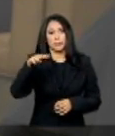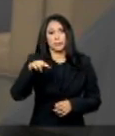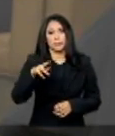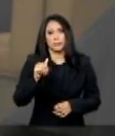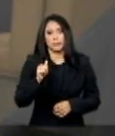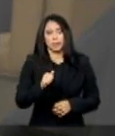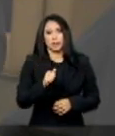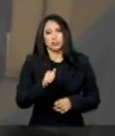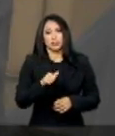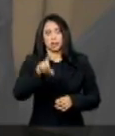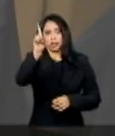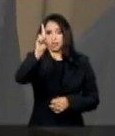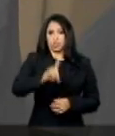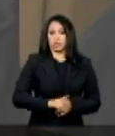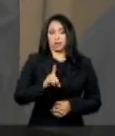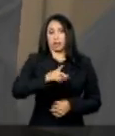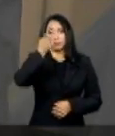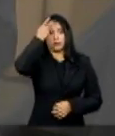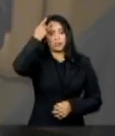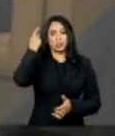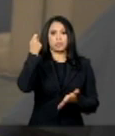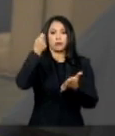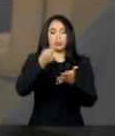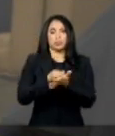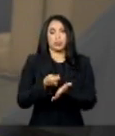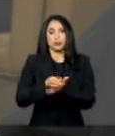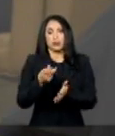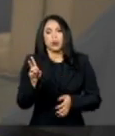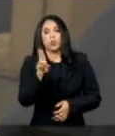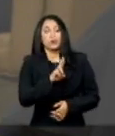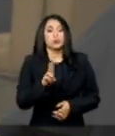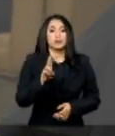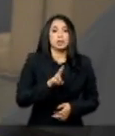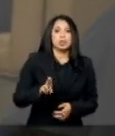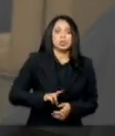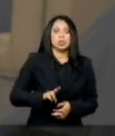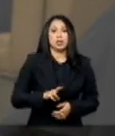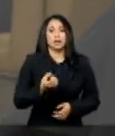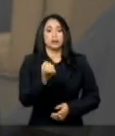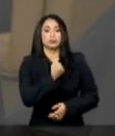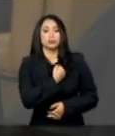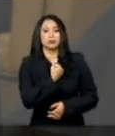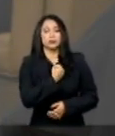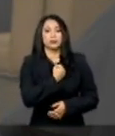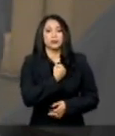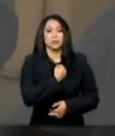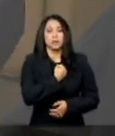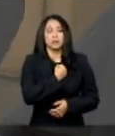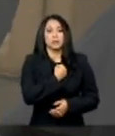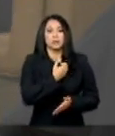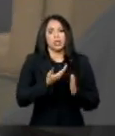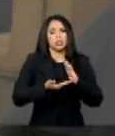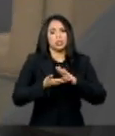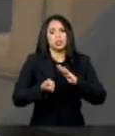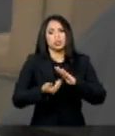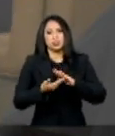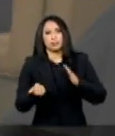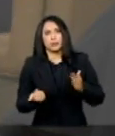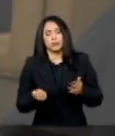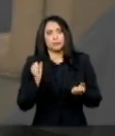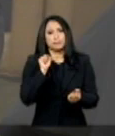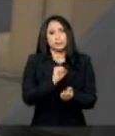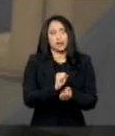do direito do consumidor se pode é com o número de funcionários que têm para cortar o o fornecimento para cobrar para